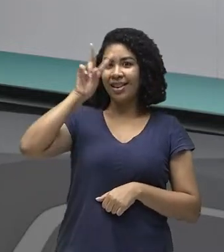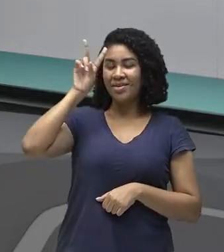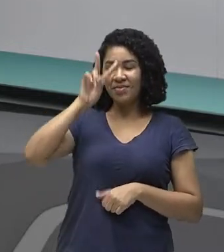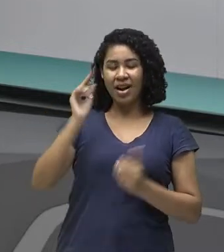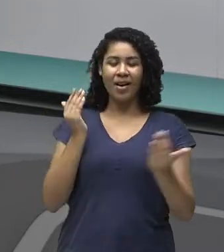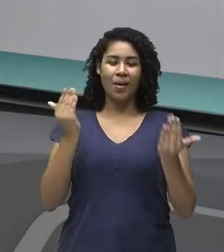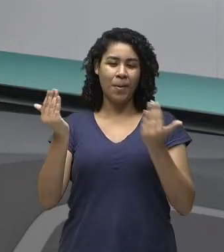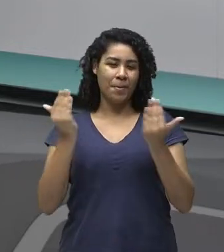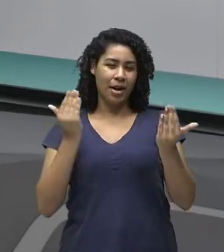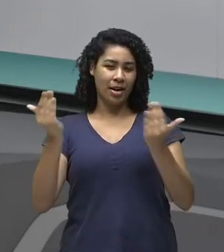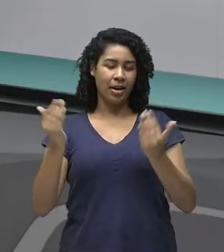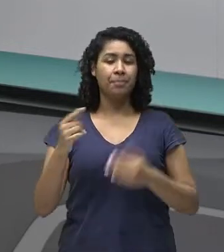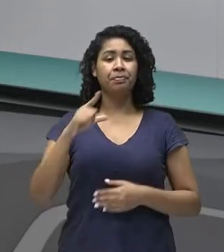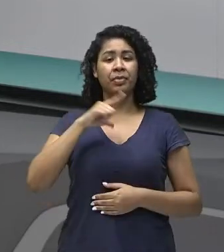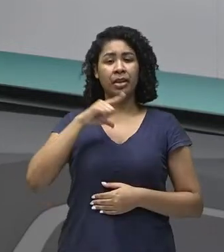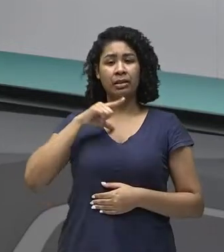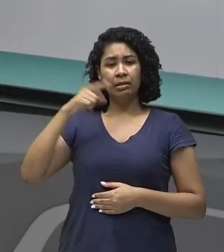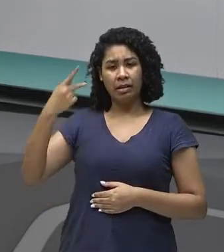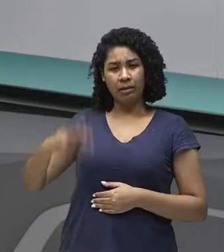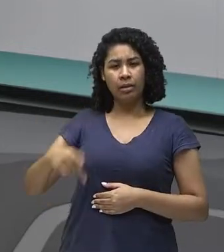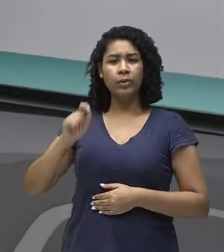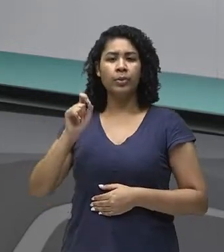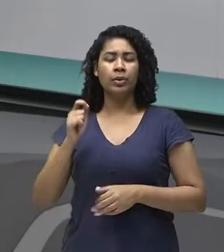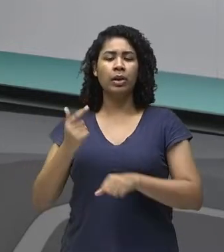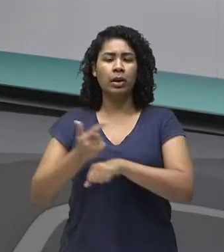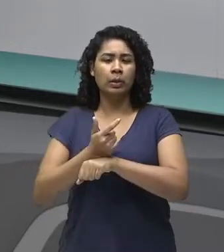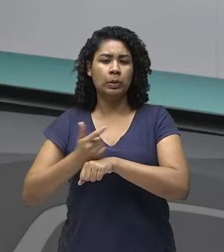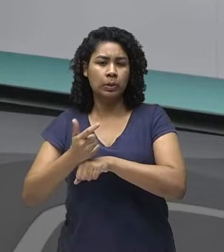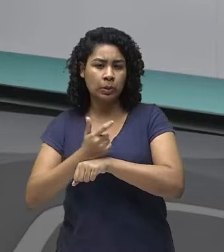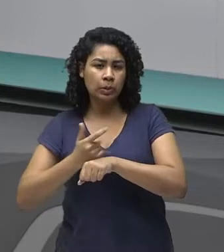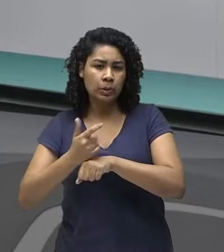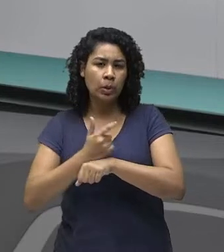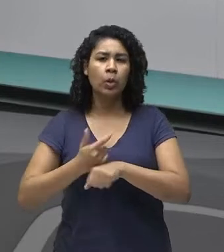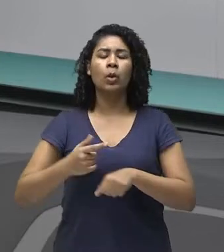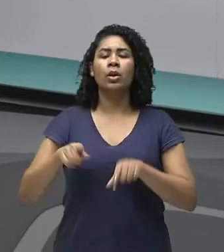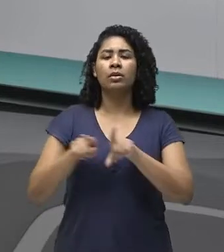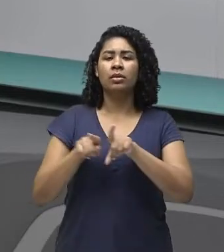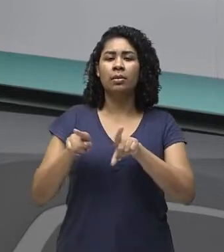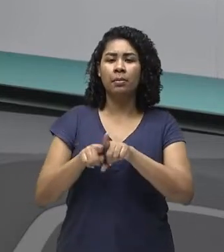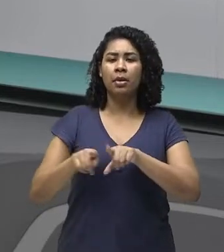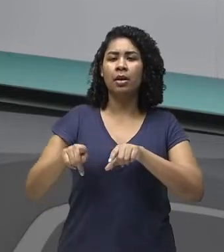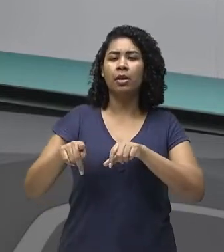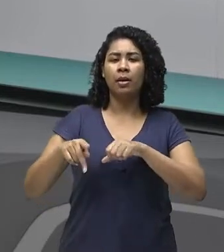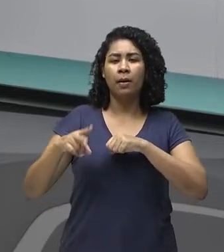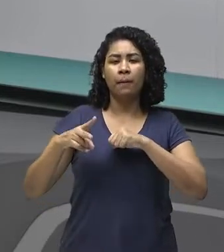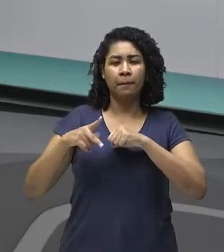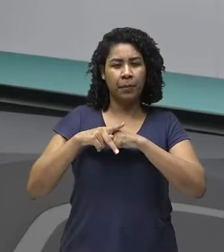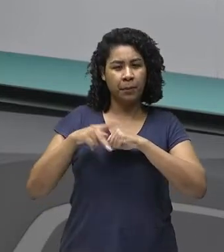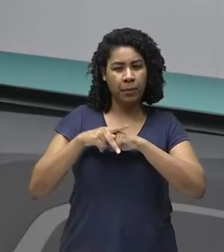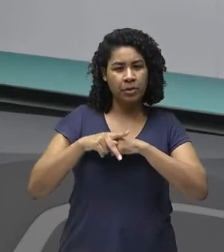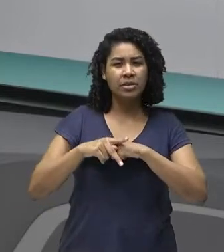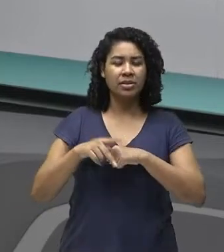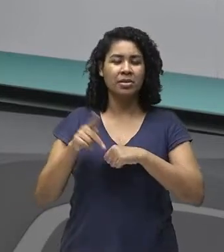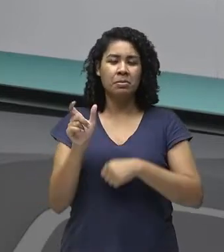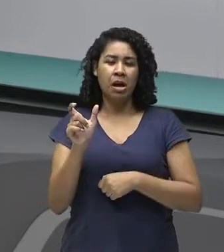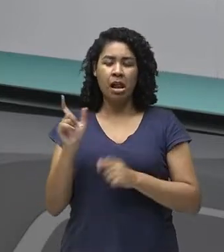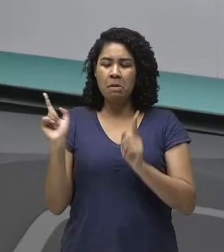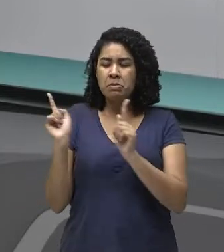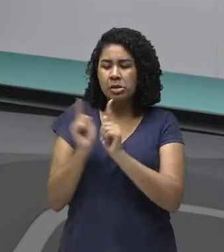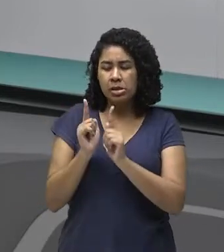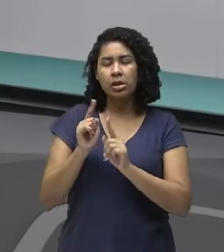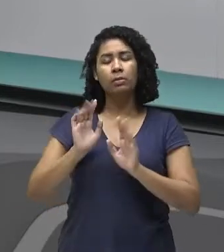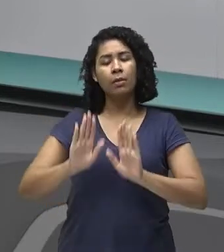Nós temos as conjunções, as preposições, que são aquelas palavras bem pequenininhas, mas que também são